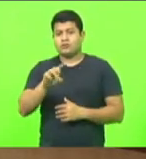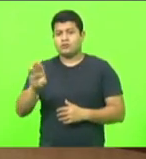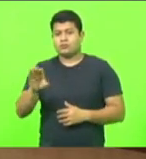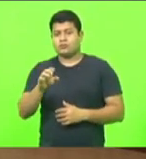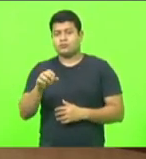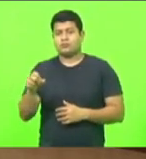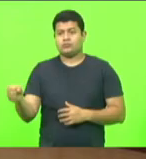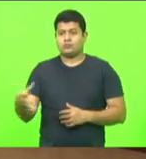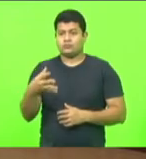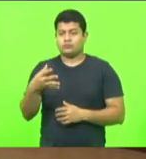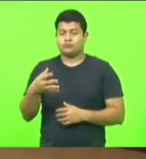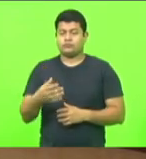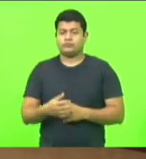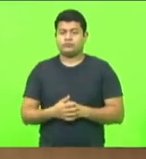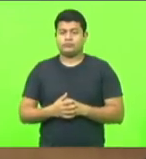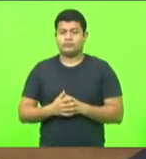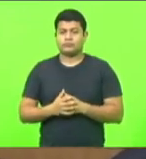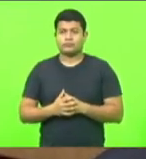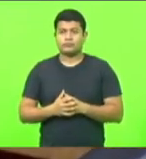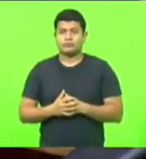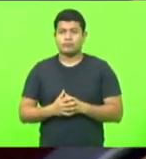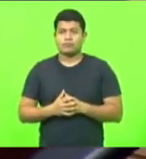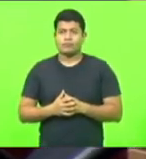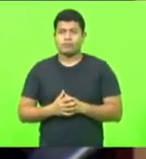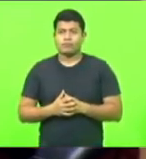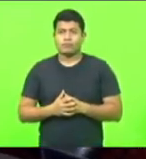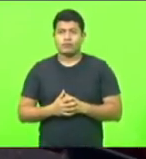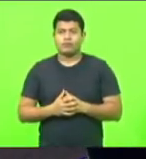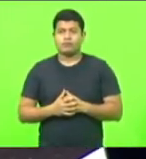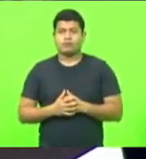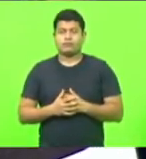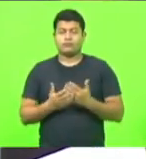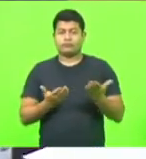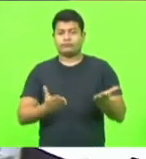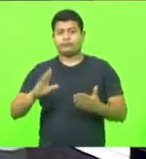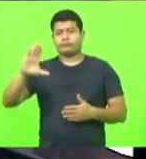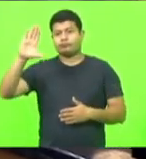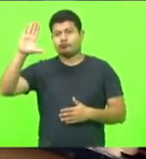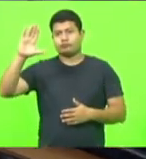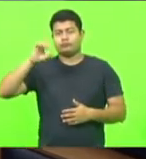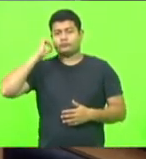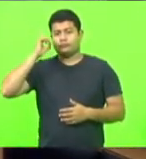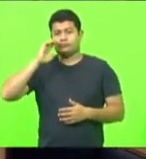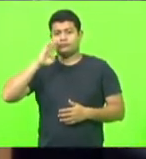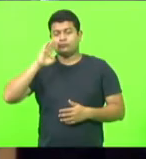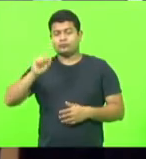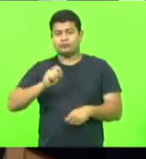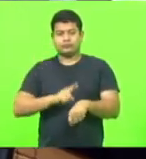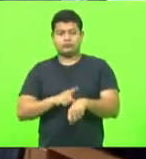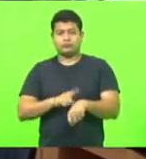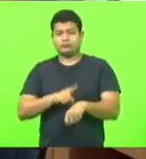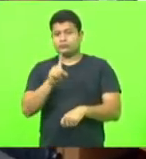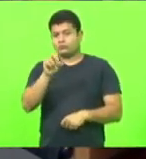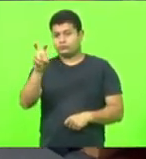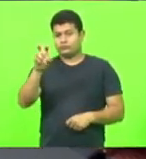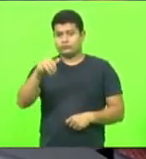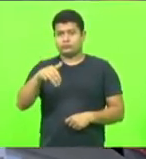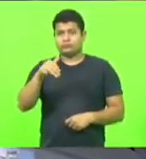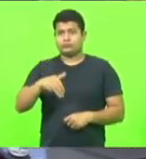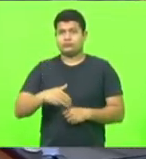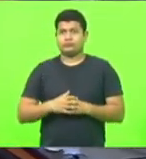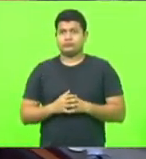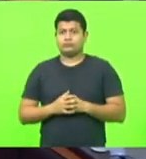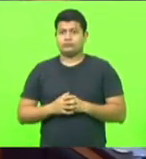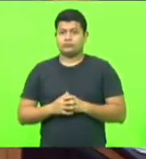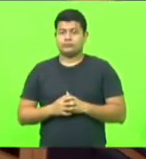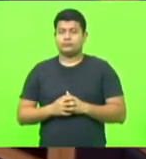se ninguém for usar, eu gostaria do tempo. Fará uso da palavra, então, Vossa Excelência, será 15 minutos, deputado. Nossa Senhora.